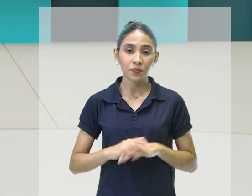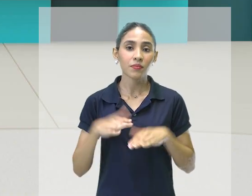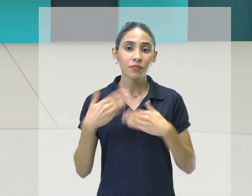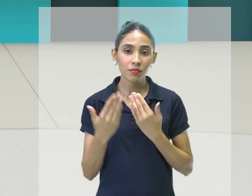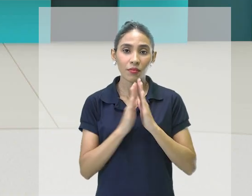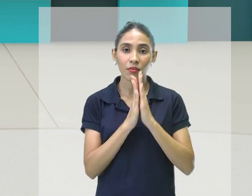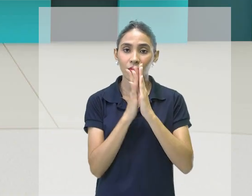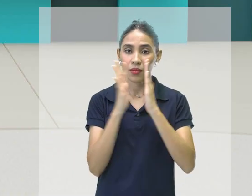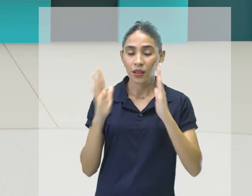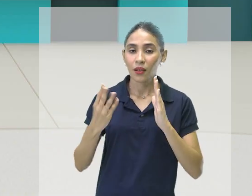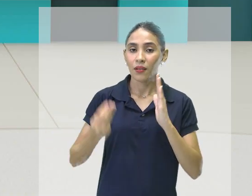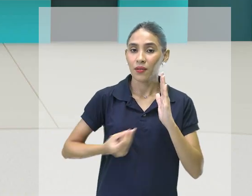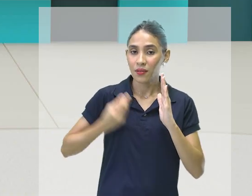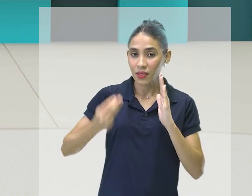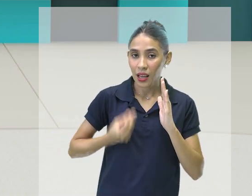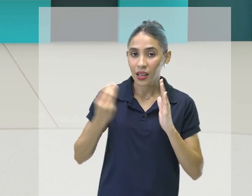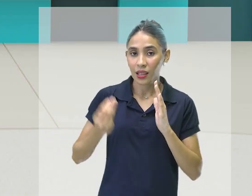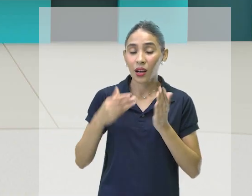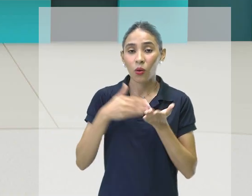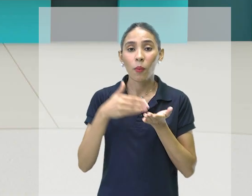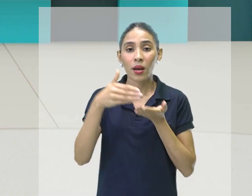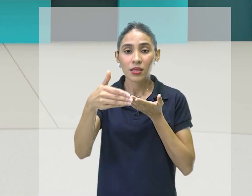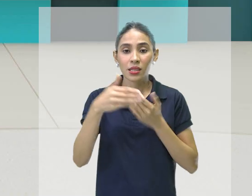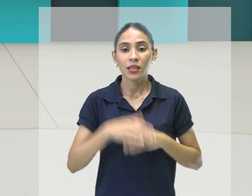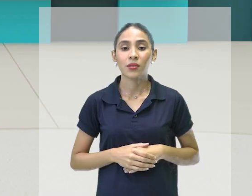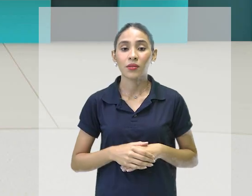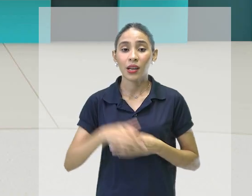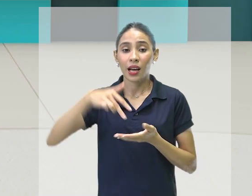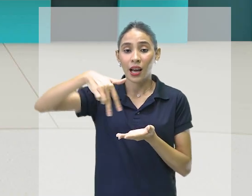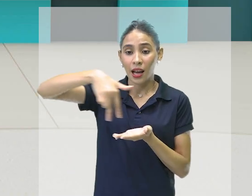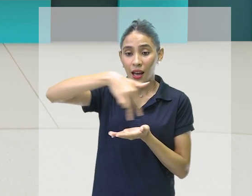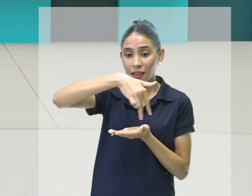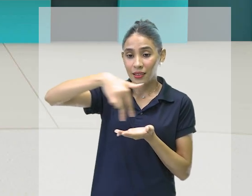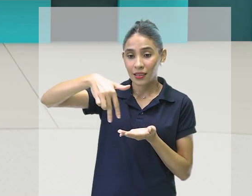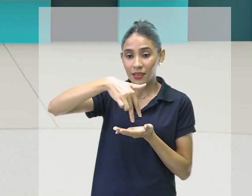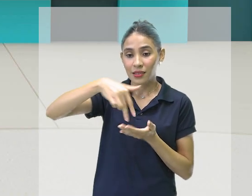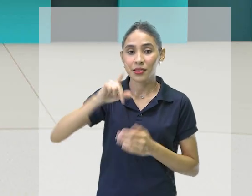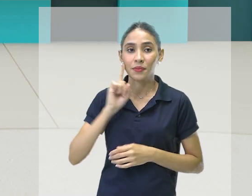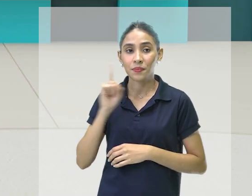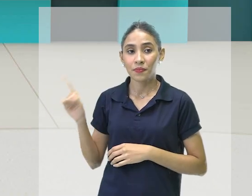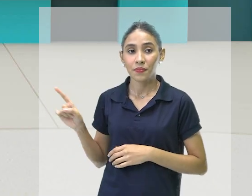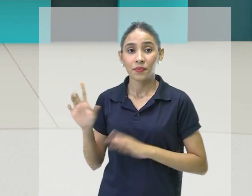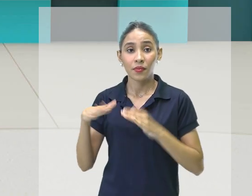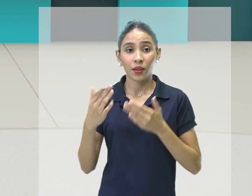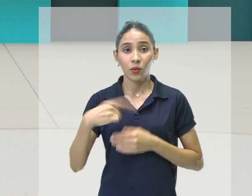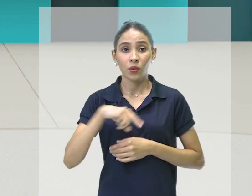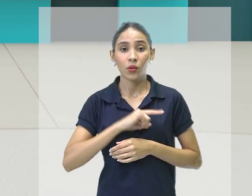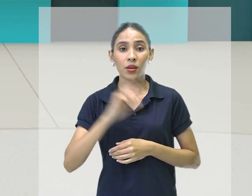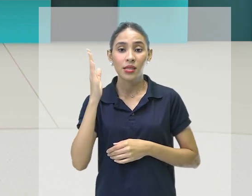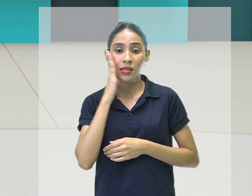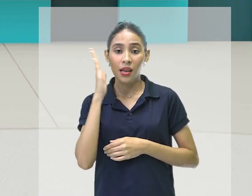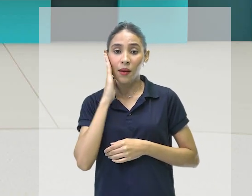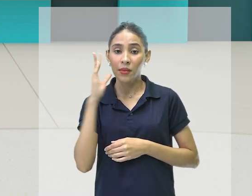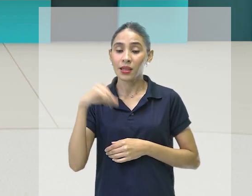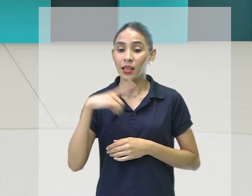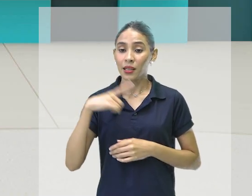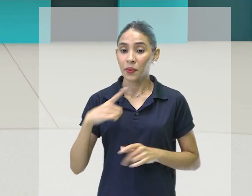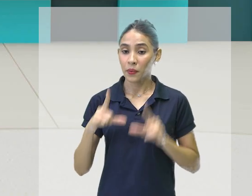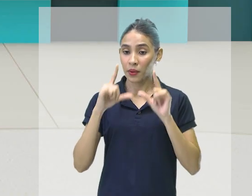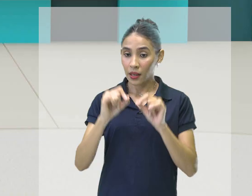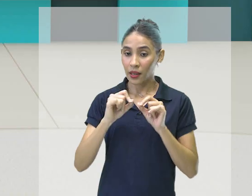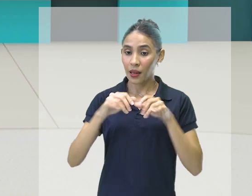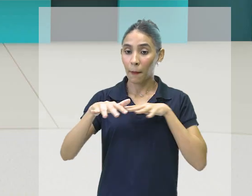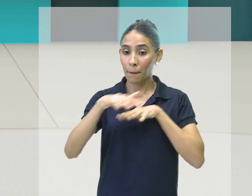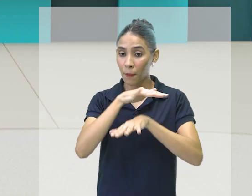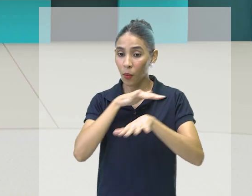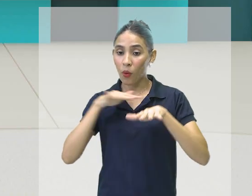importantes durante, né, a nossa vida, começando ali pela dança. A dança, a gente sabe, que